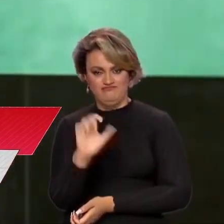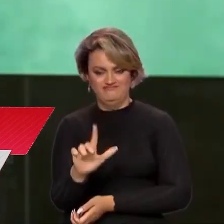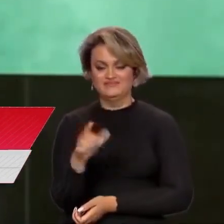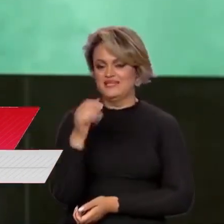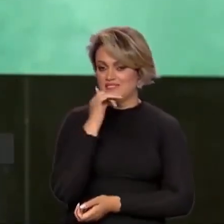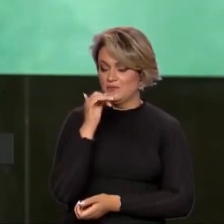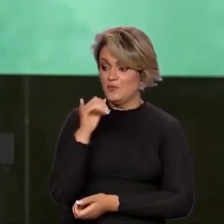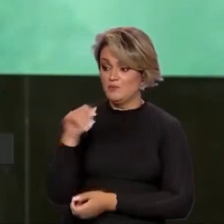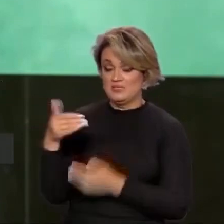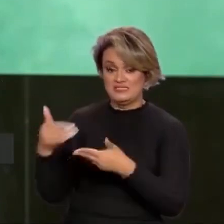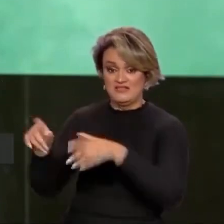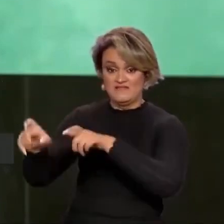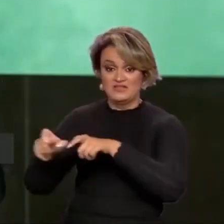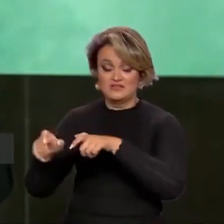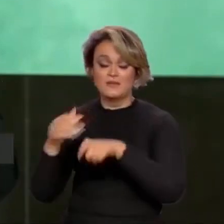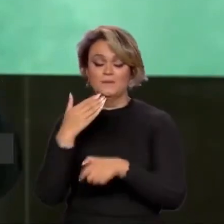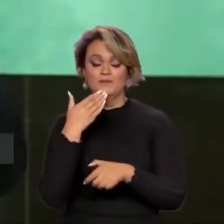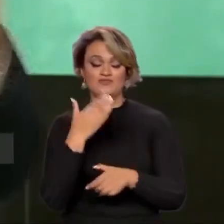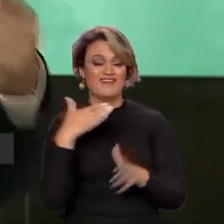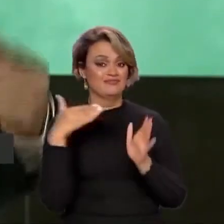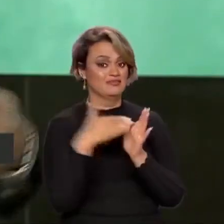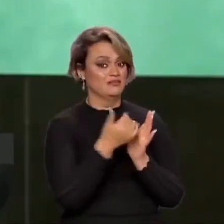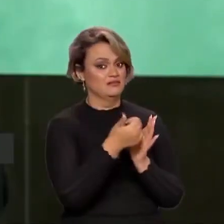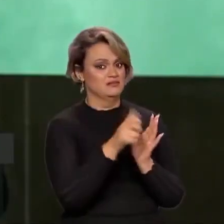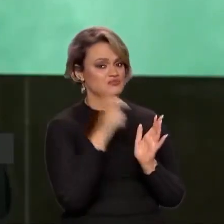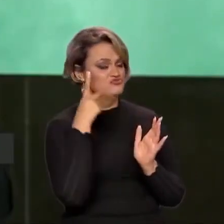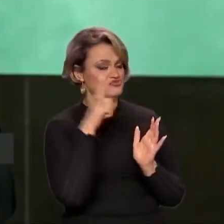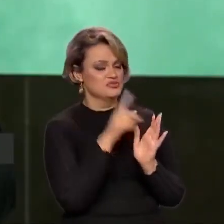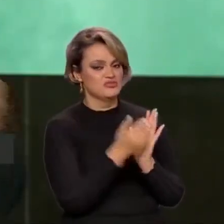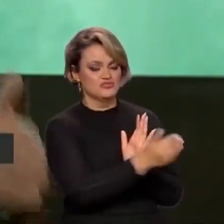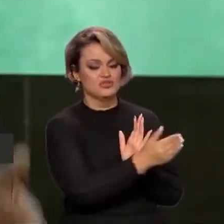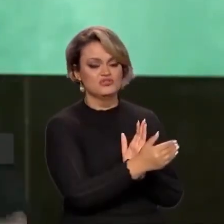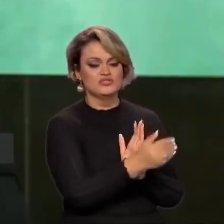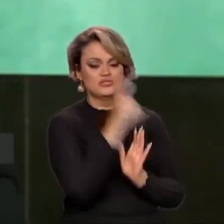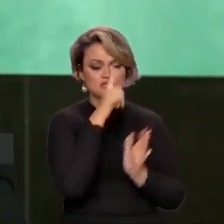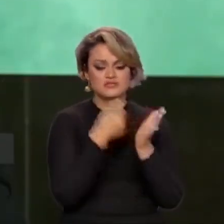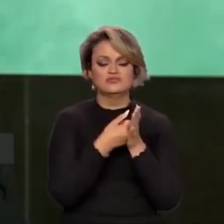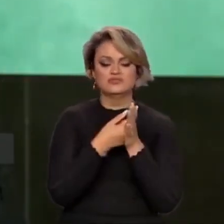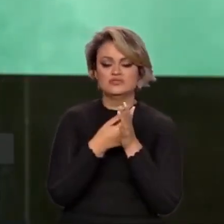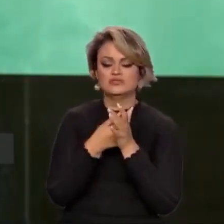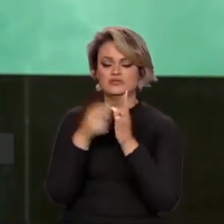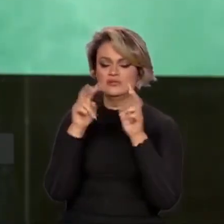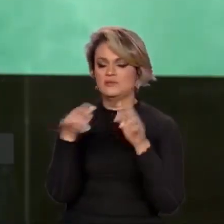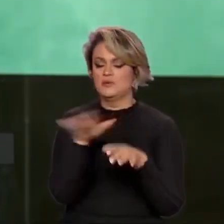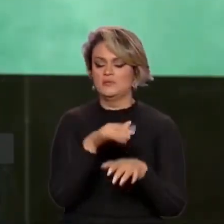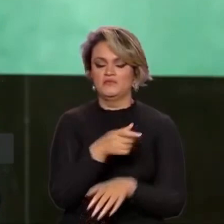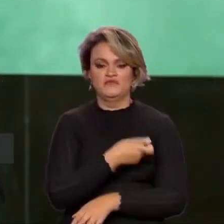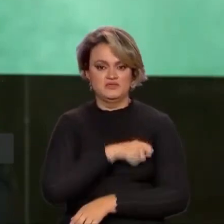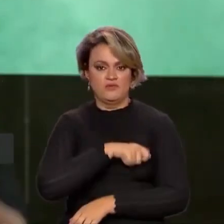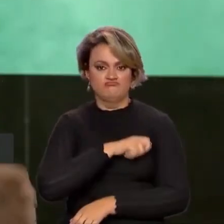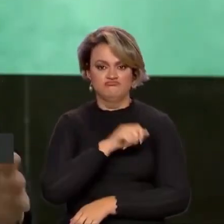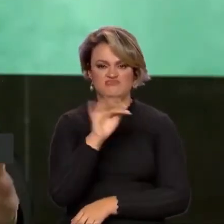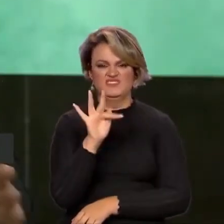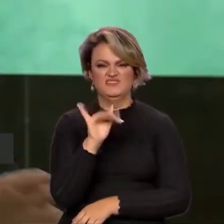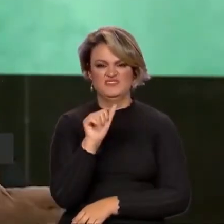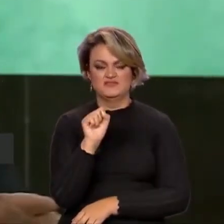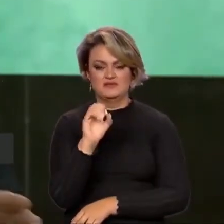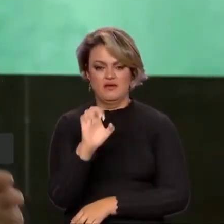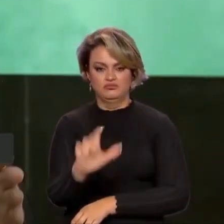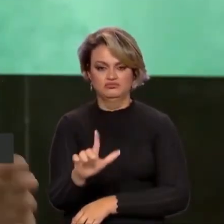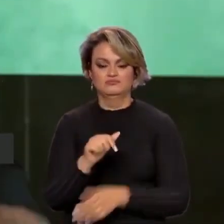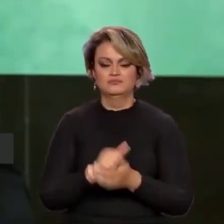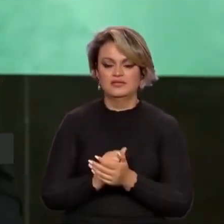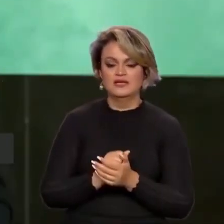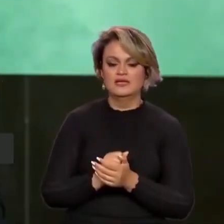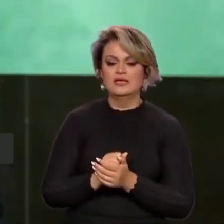pediu em até 15 dias para ela estabelecer a questão fiscal. Então ficou